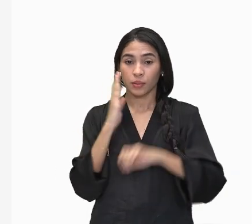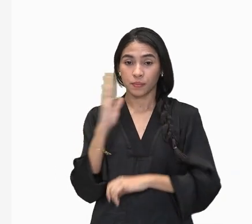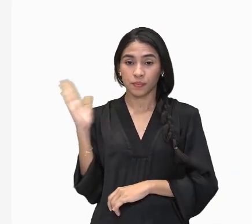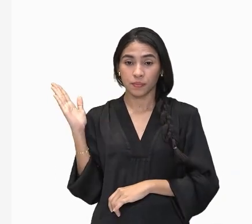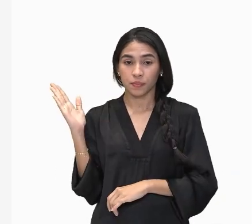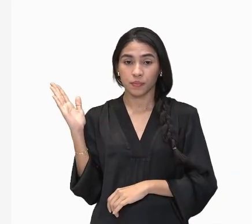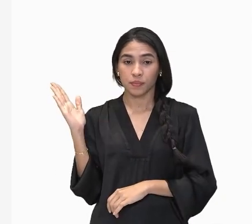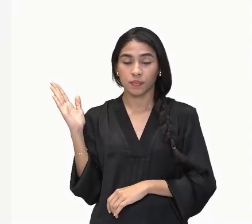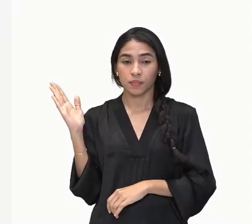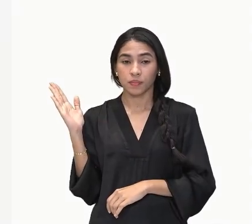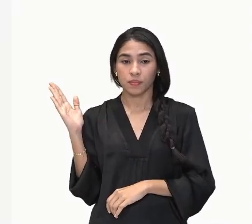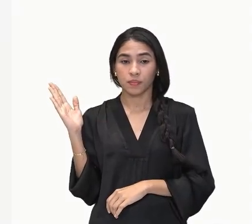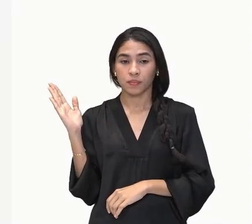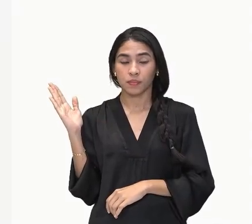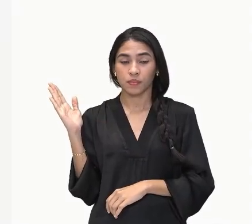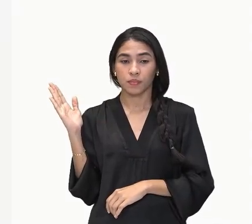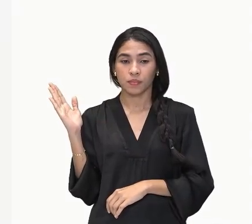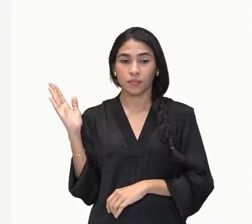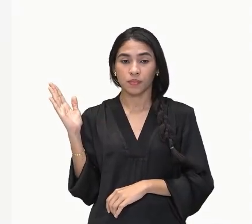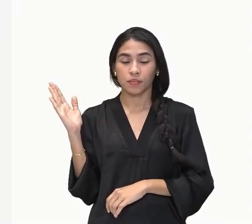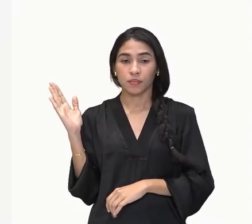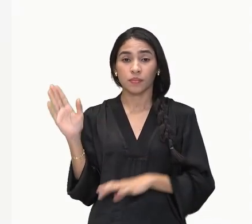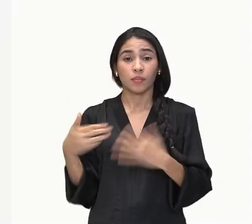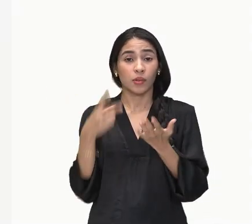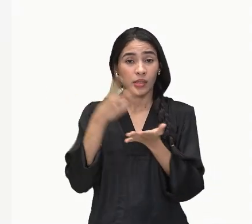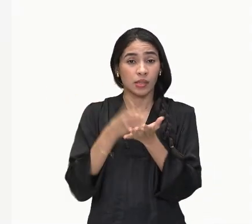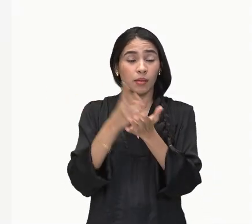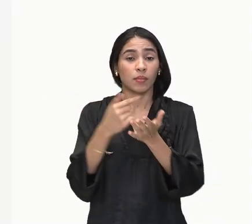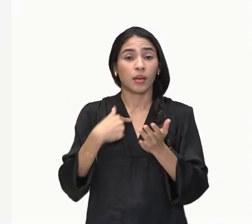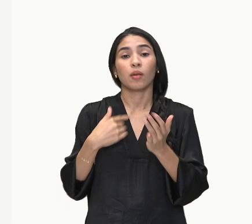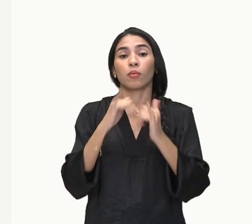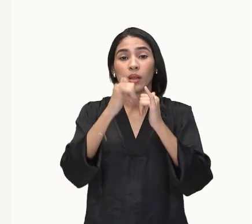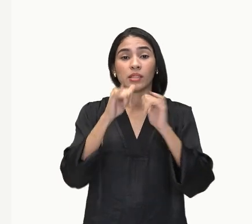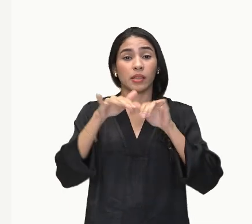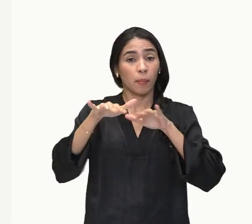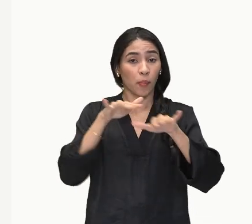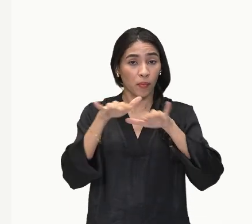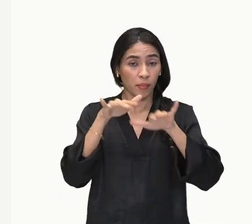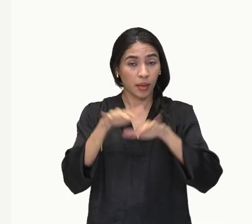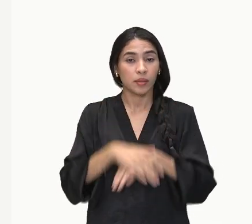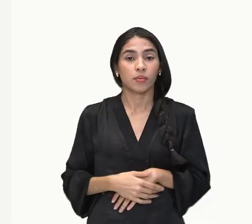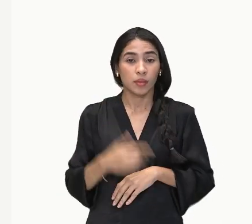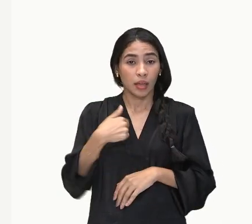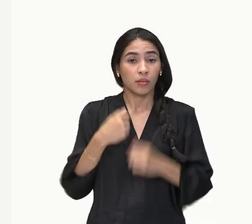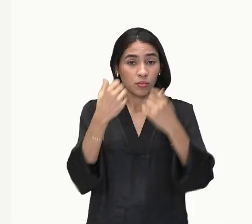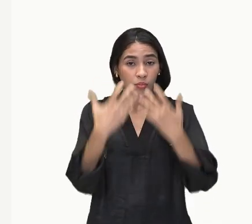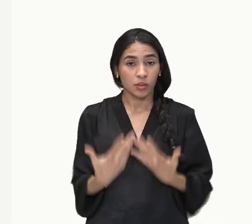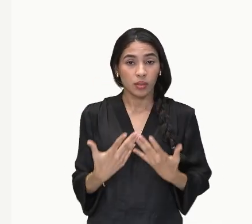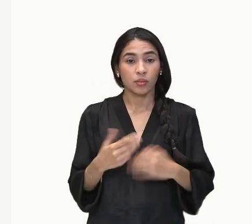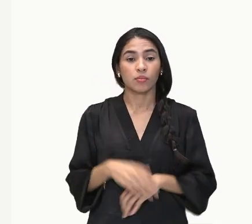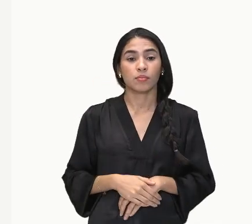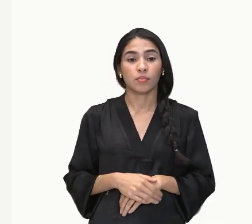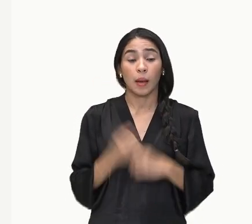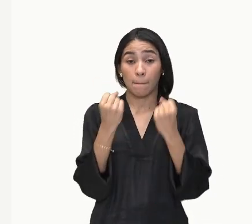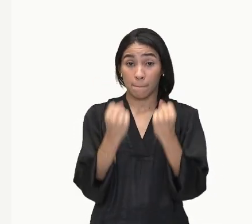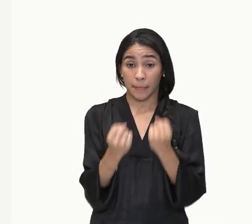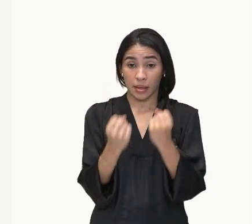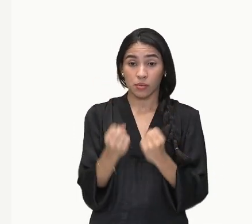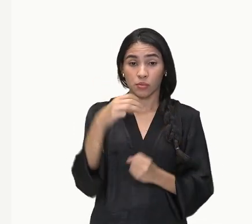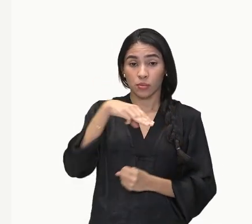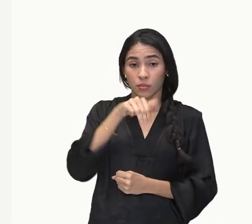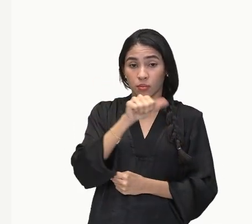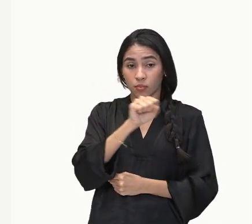a velocidade desse corpo, tá? Então, sempre que eu falar da energia cinética, eu vou estar falando da massa, olha aqui o